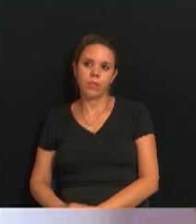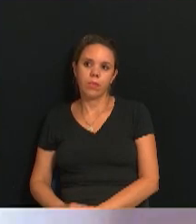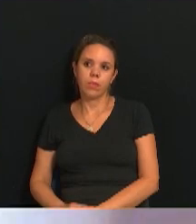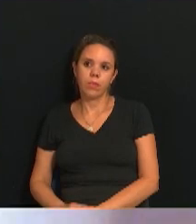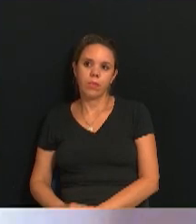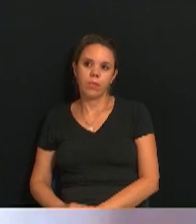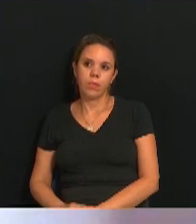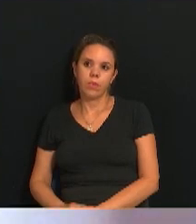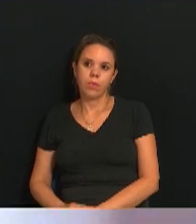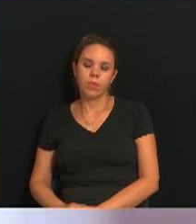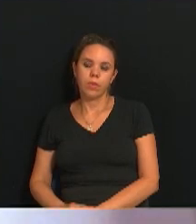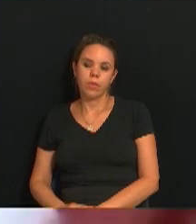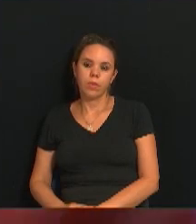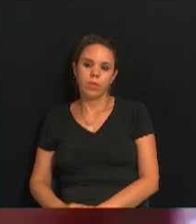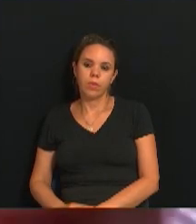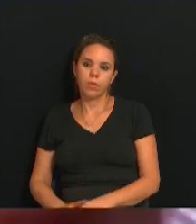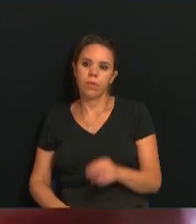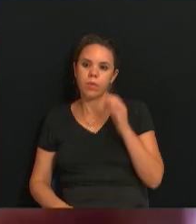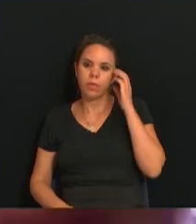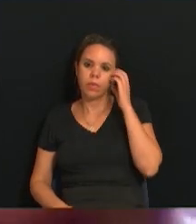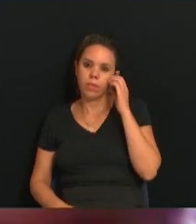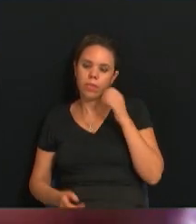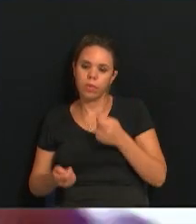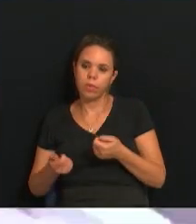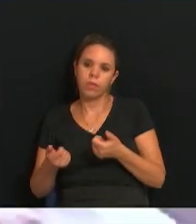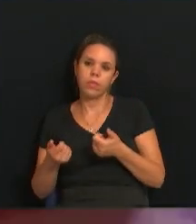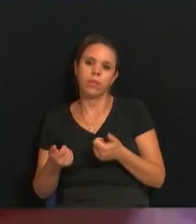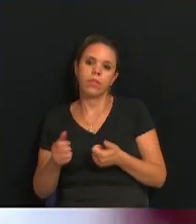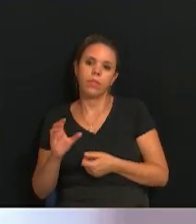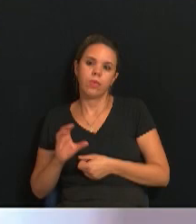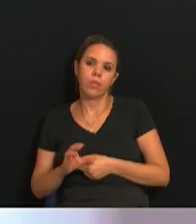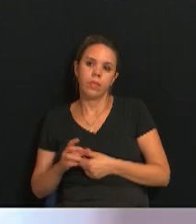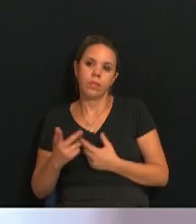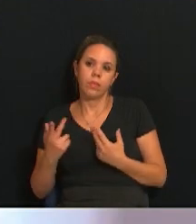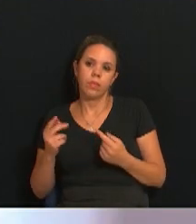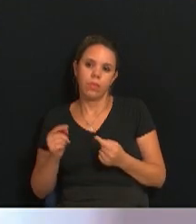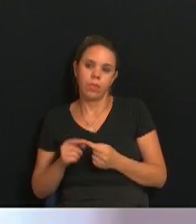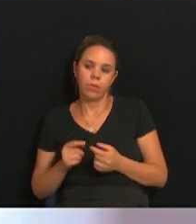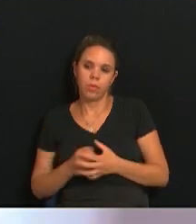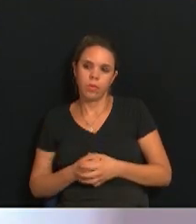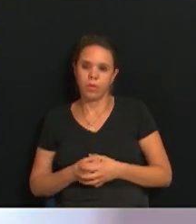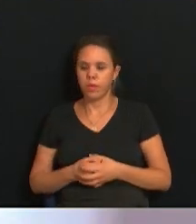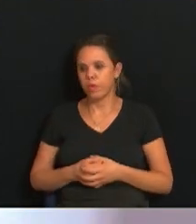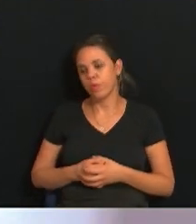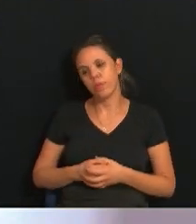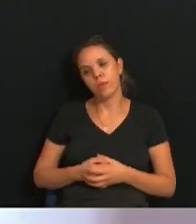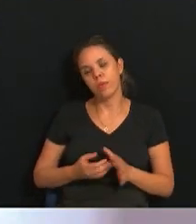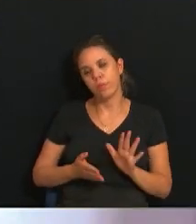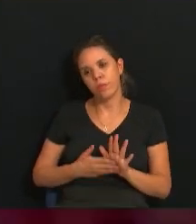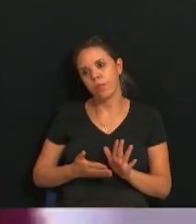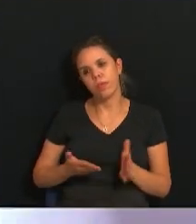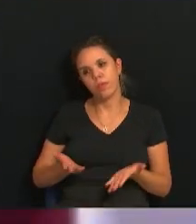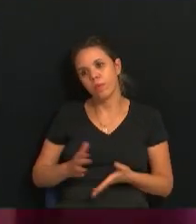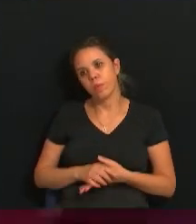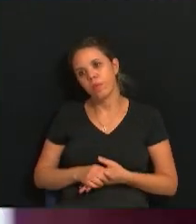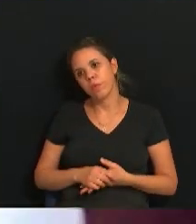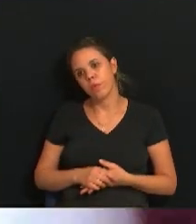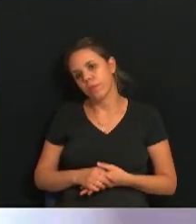O cidadão comum se beneficia de uma forma muito direta com essa oferta, né? De